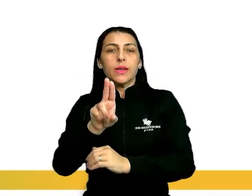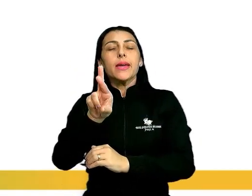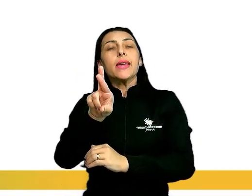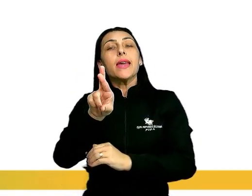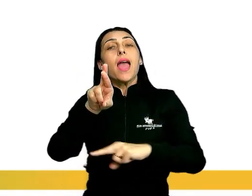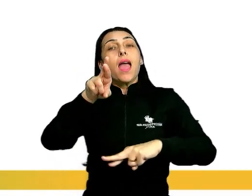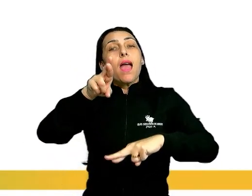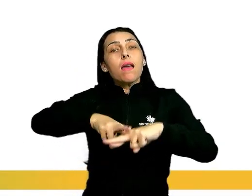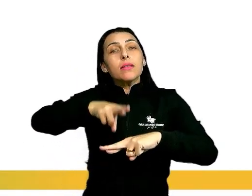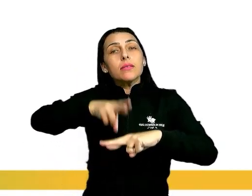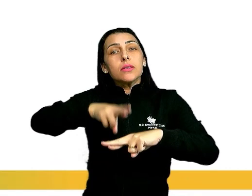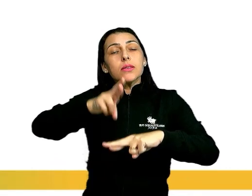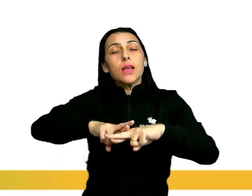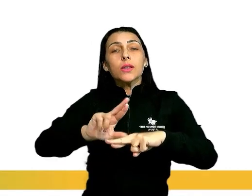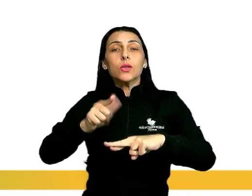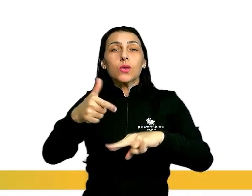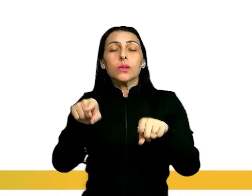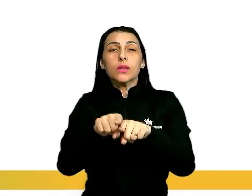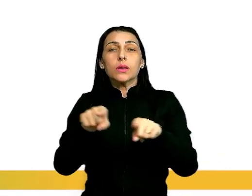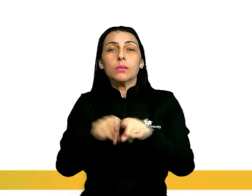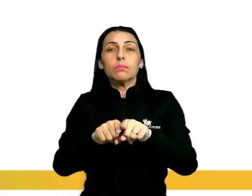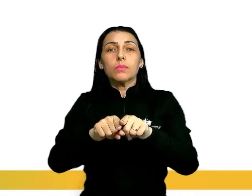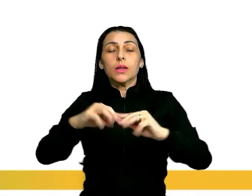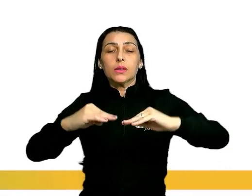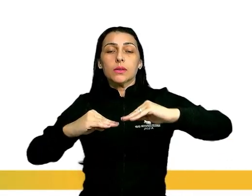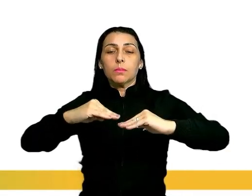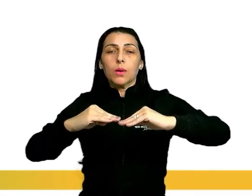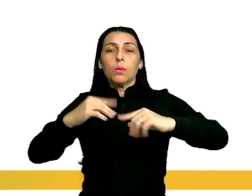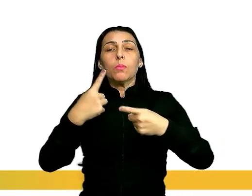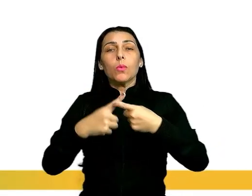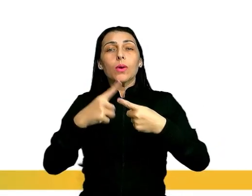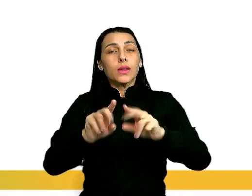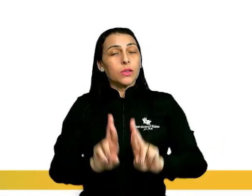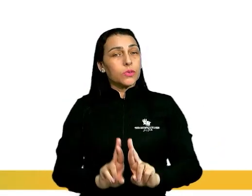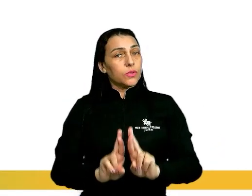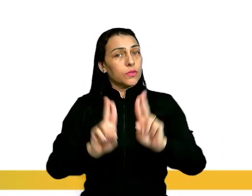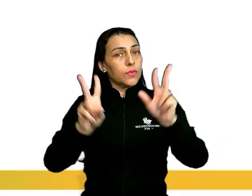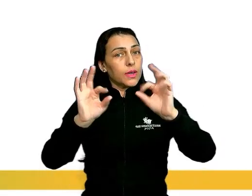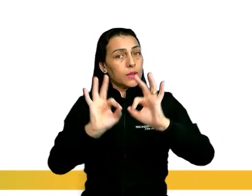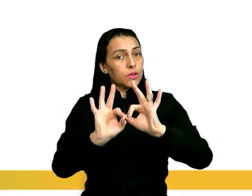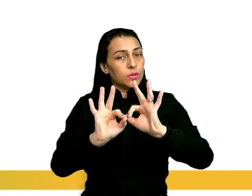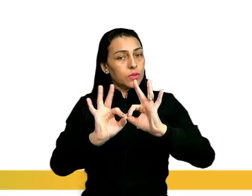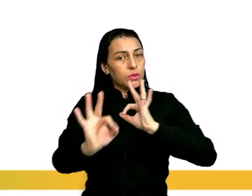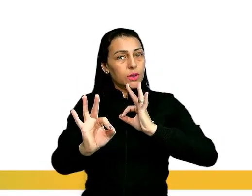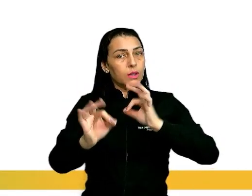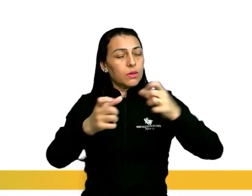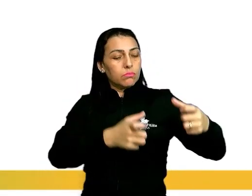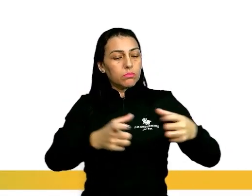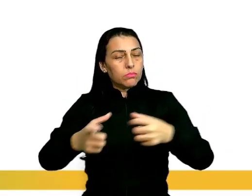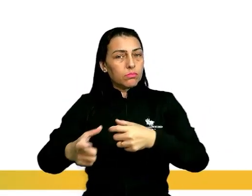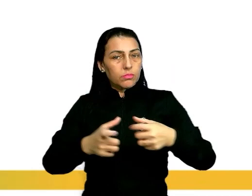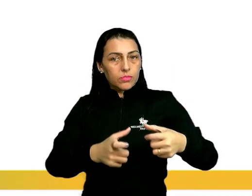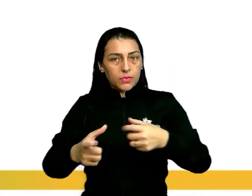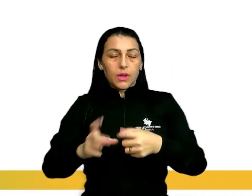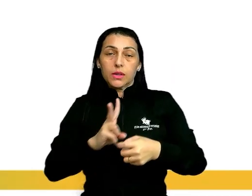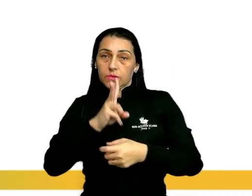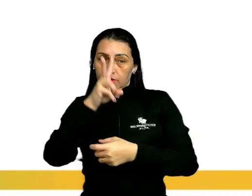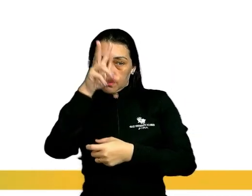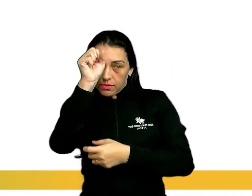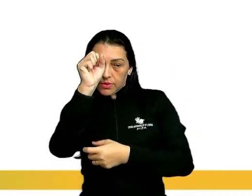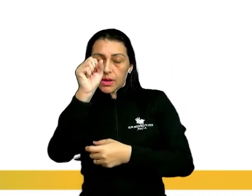resistente em outro ponto da Barra por causa das diferentes distânci Entre esses pontos de aplicação das